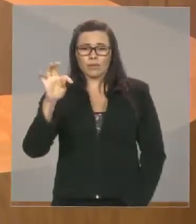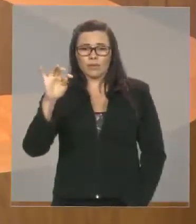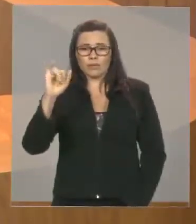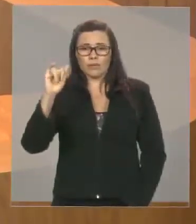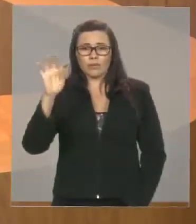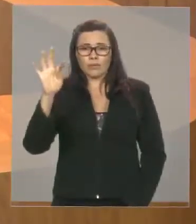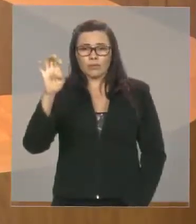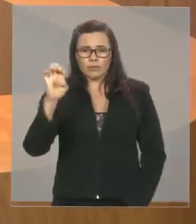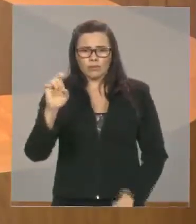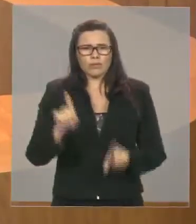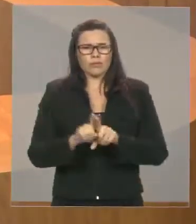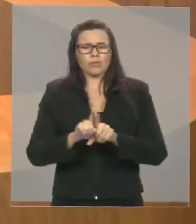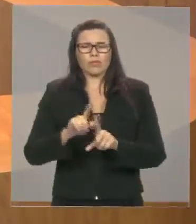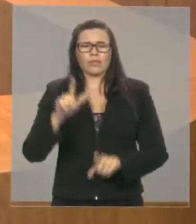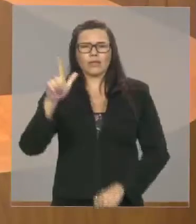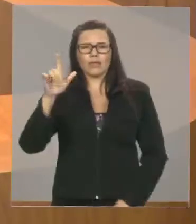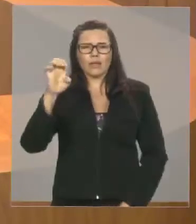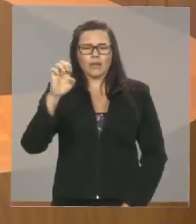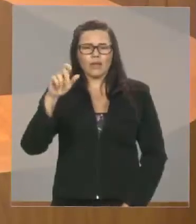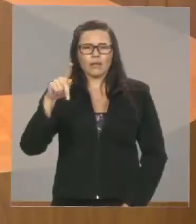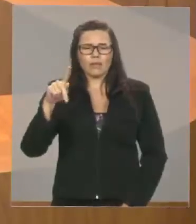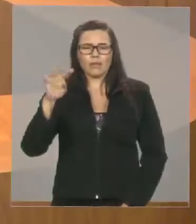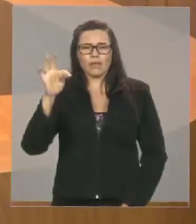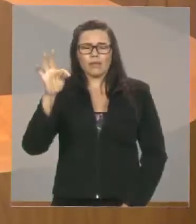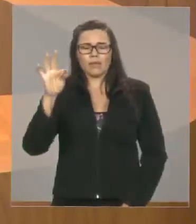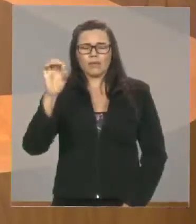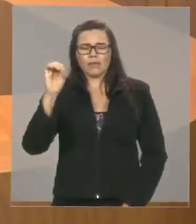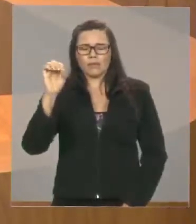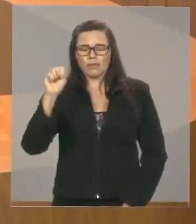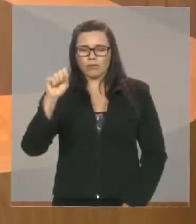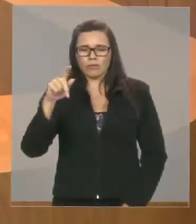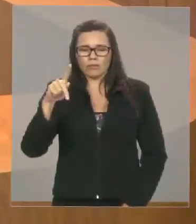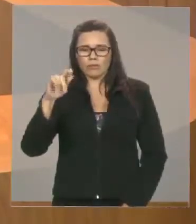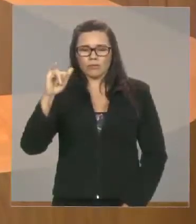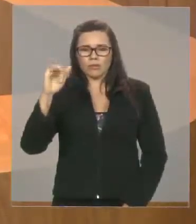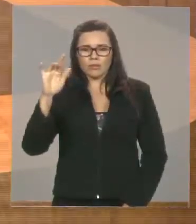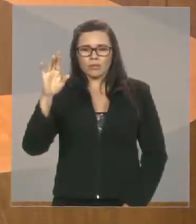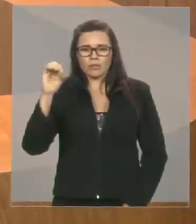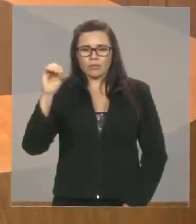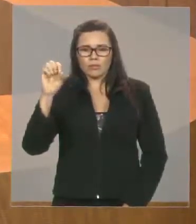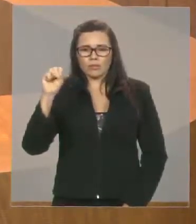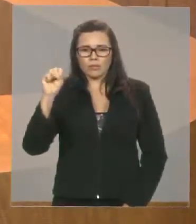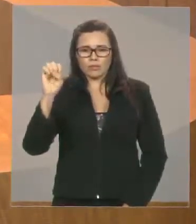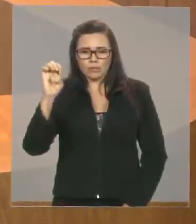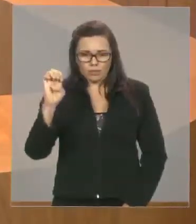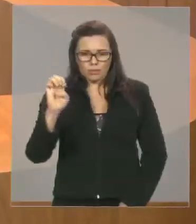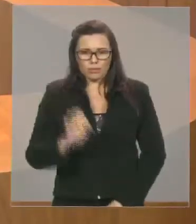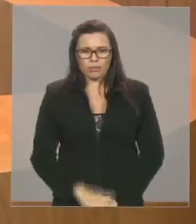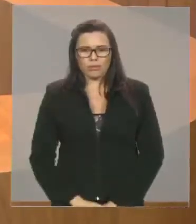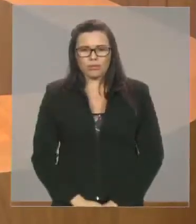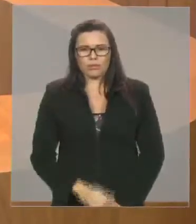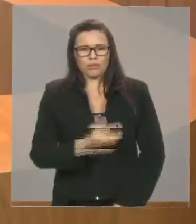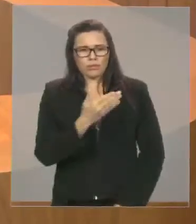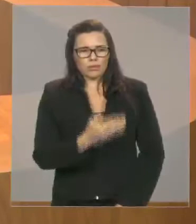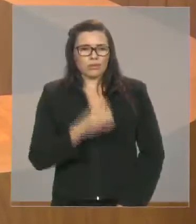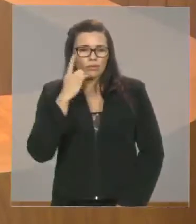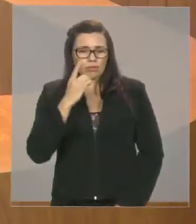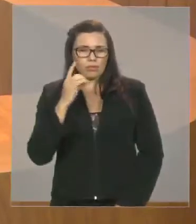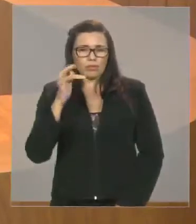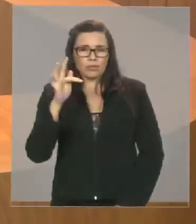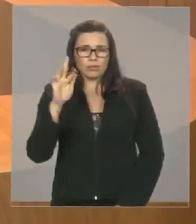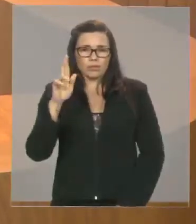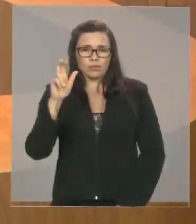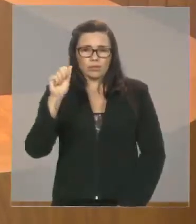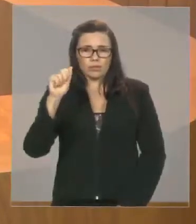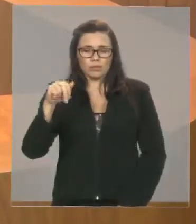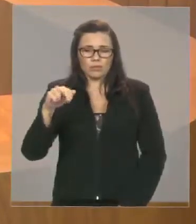e leptospirose. Deputada Francisca Primo conhece muito bem esses sintomas, principalmente nos interiores